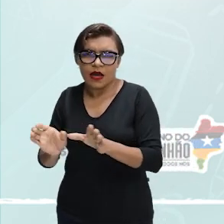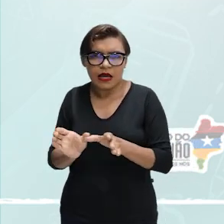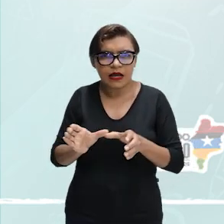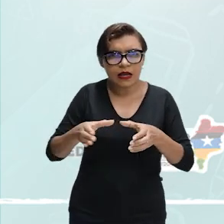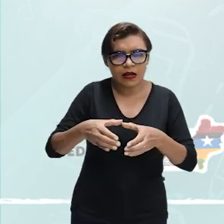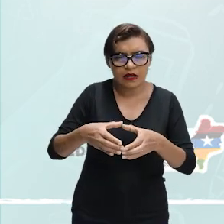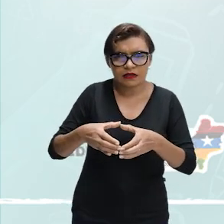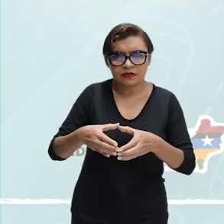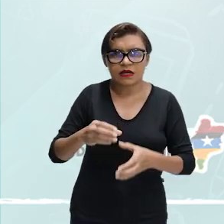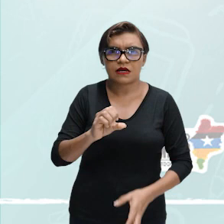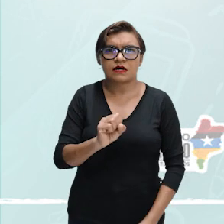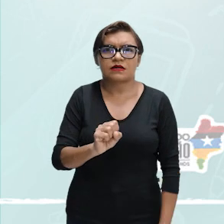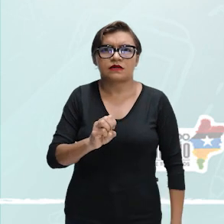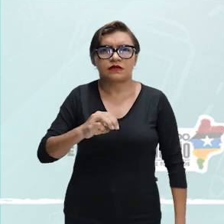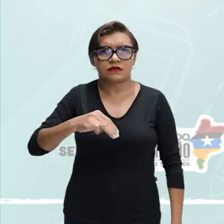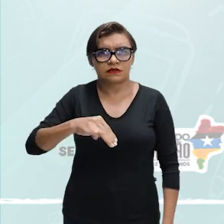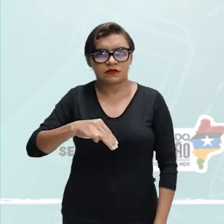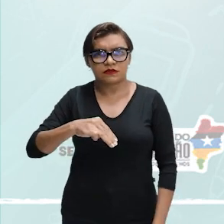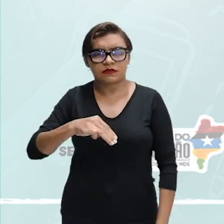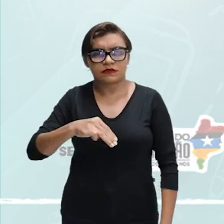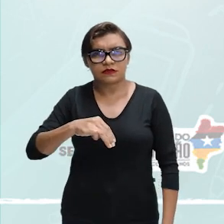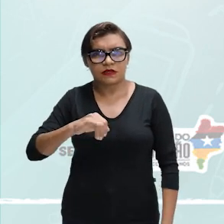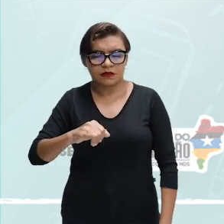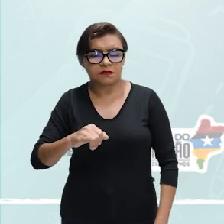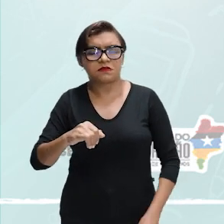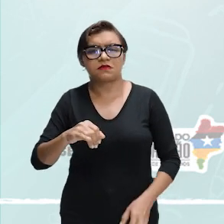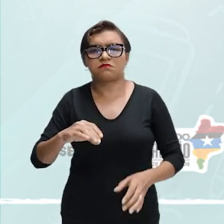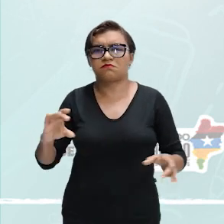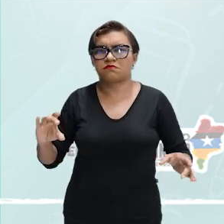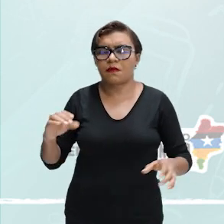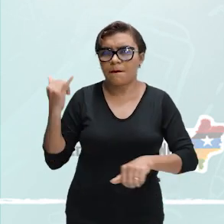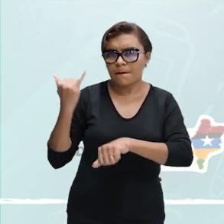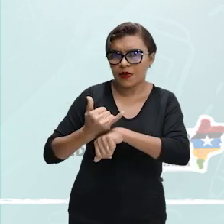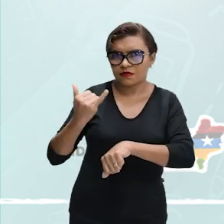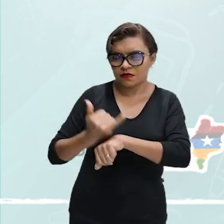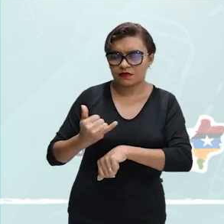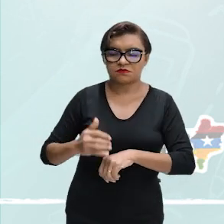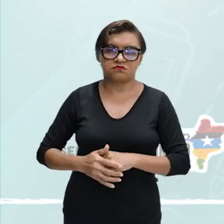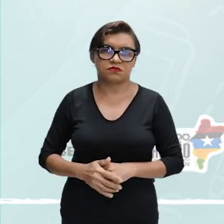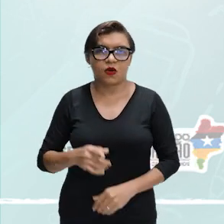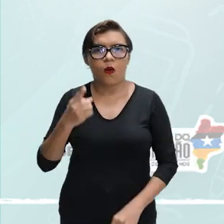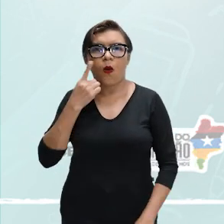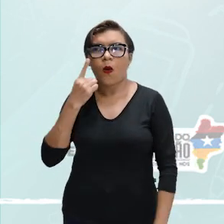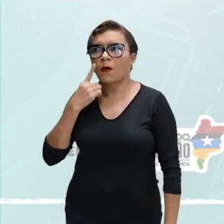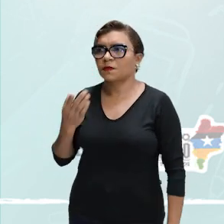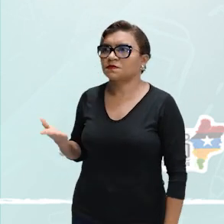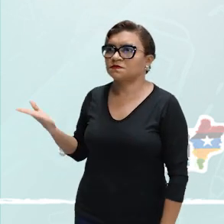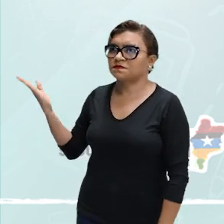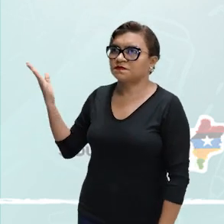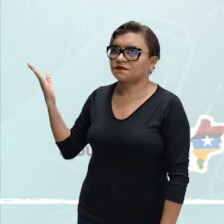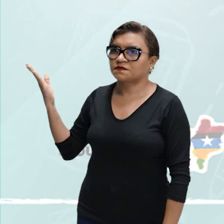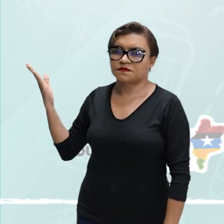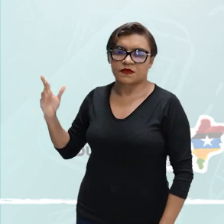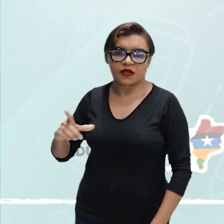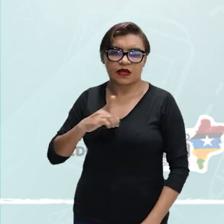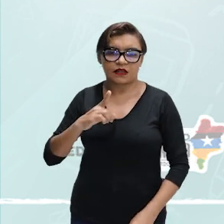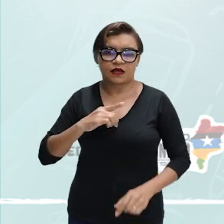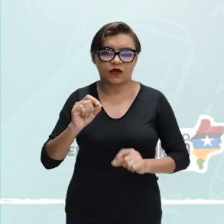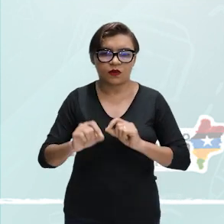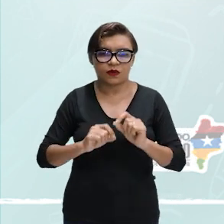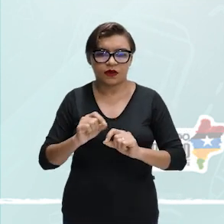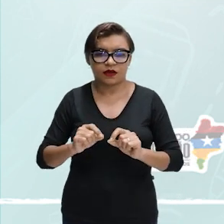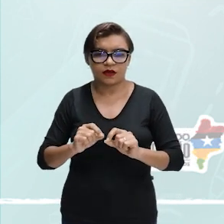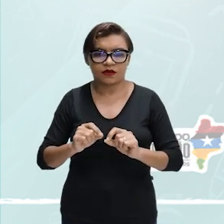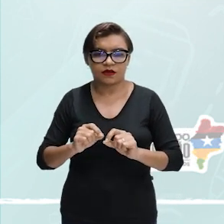semimetais. Então nós temos aqui alguns, como o silício e o germânio. Ok? Então o silício e o germânio,